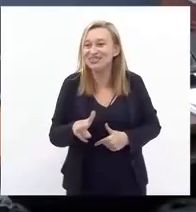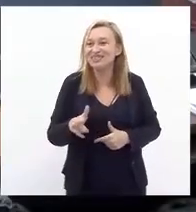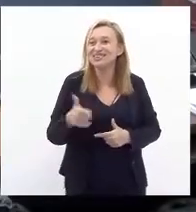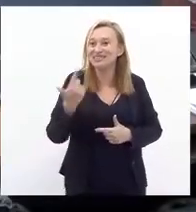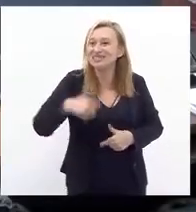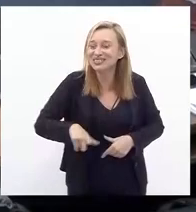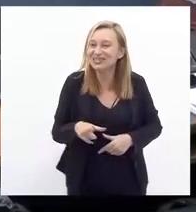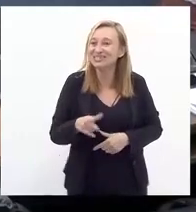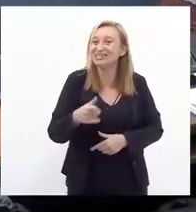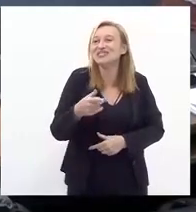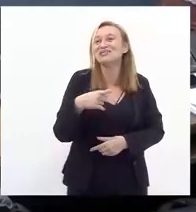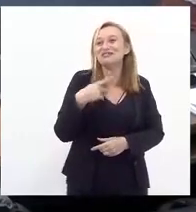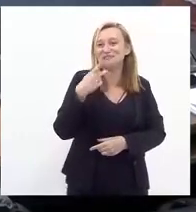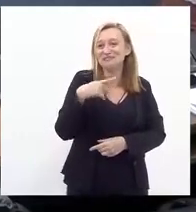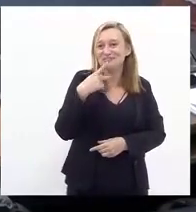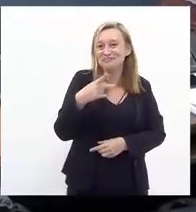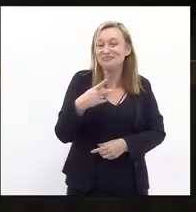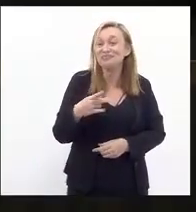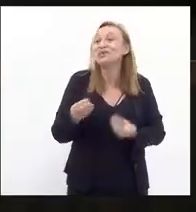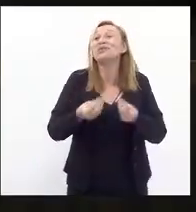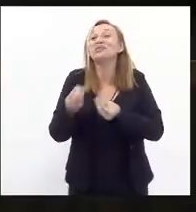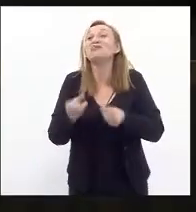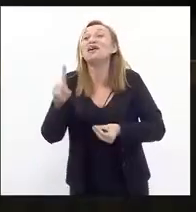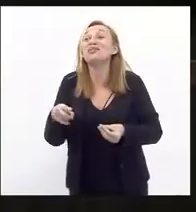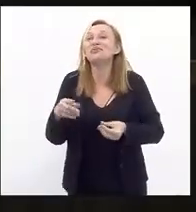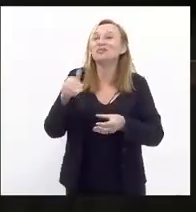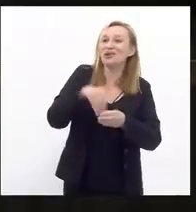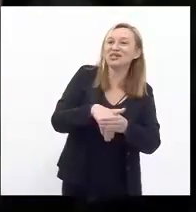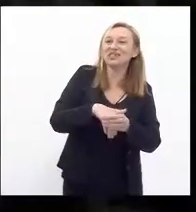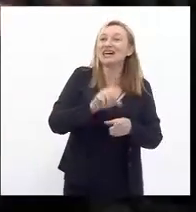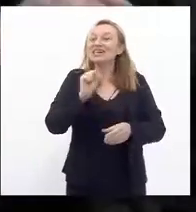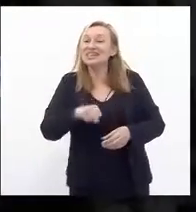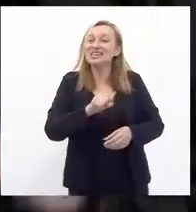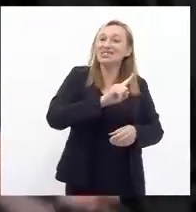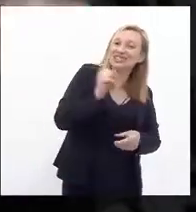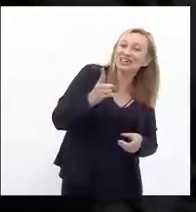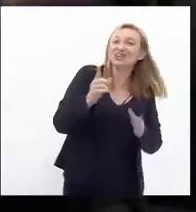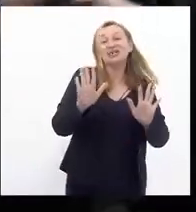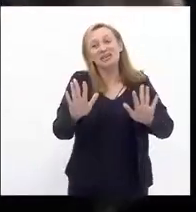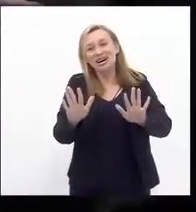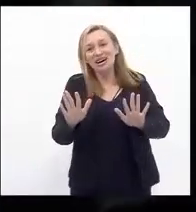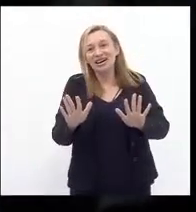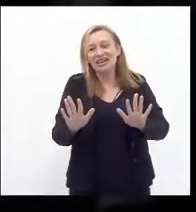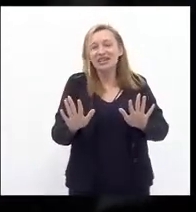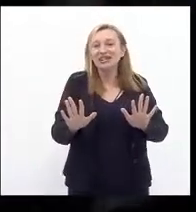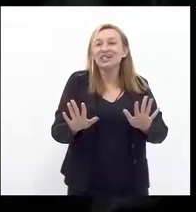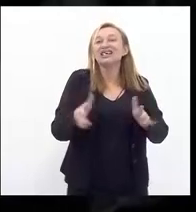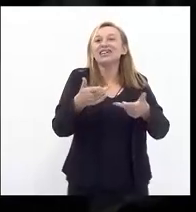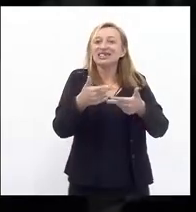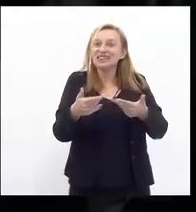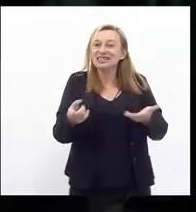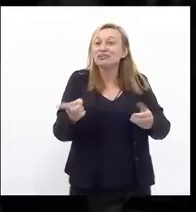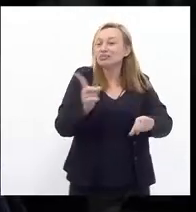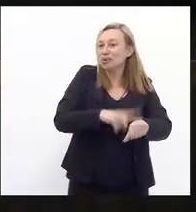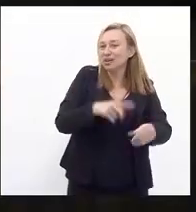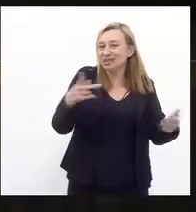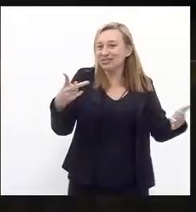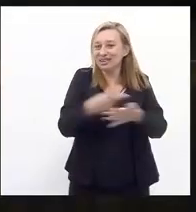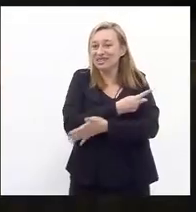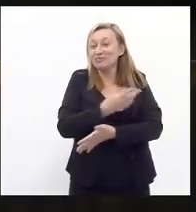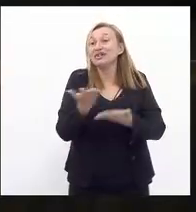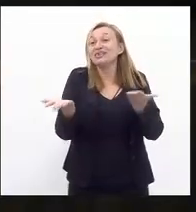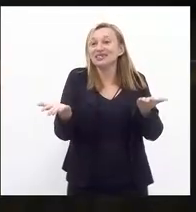banco outra vez e como é que é isso que amanhã é uma questão de coerência ser nesta altura da conta Você conhece então